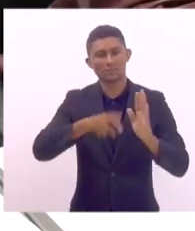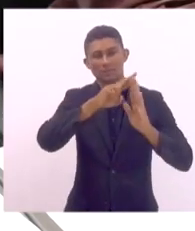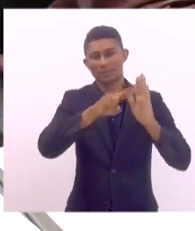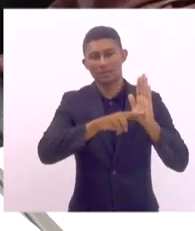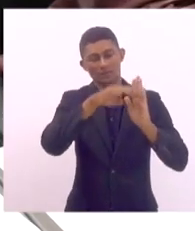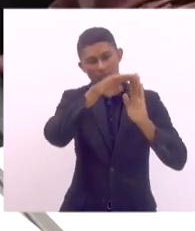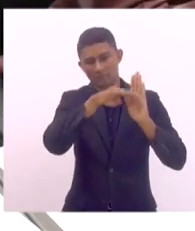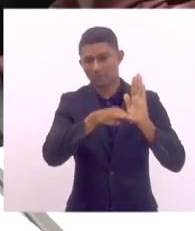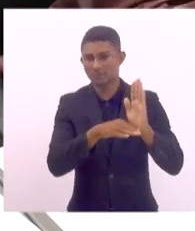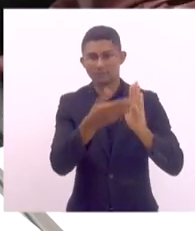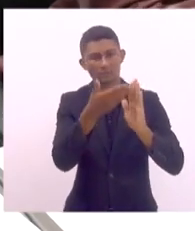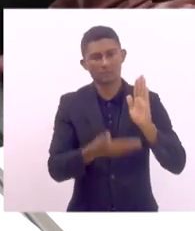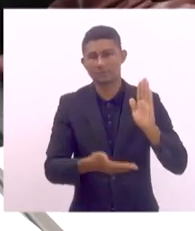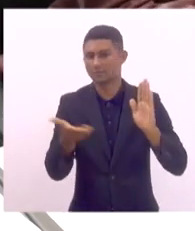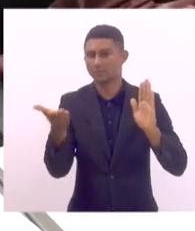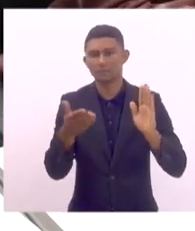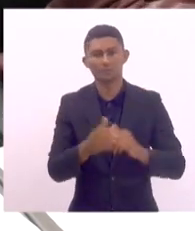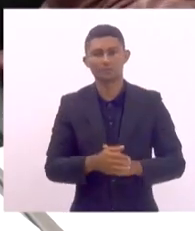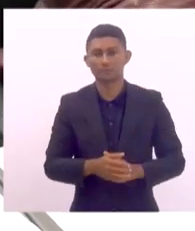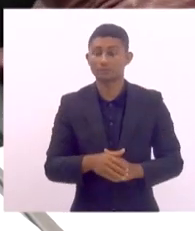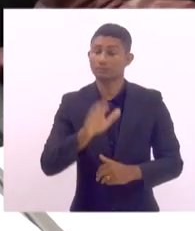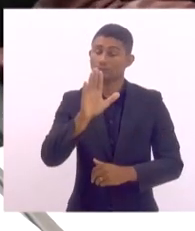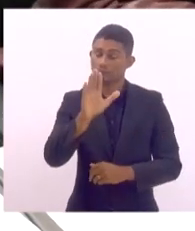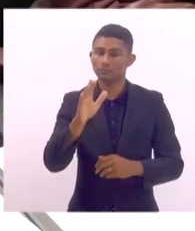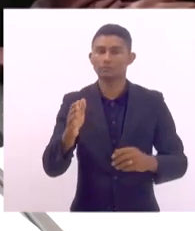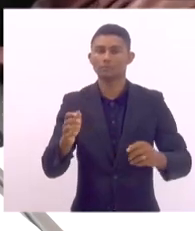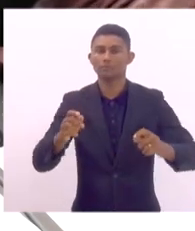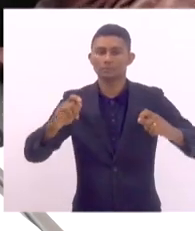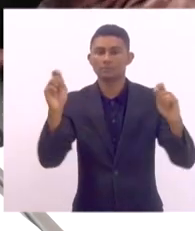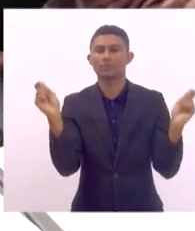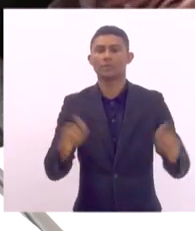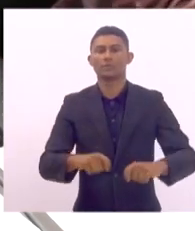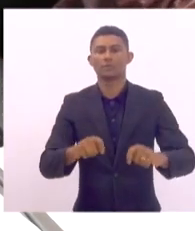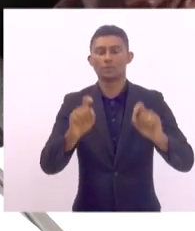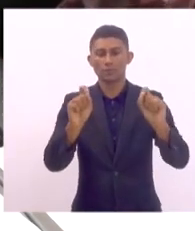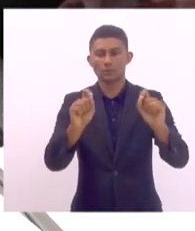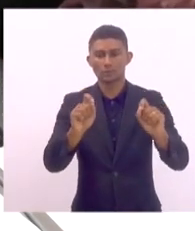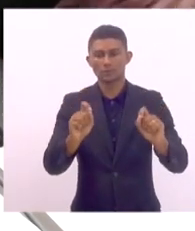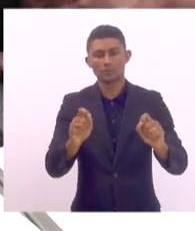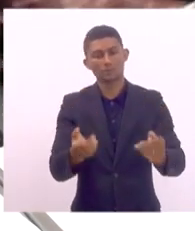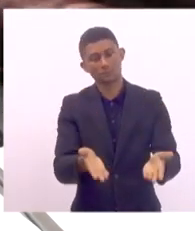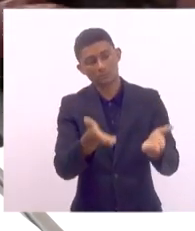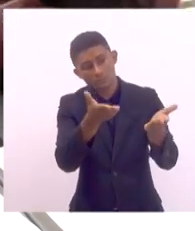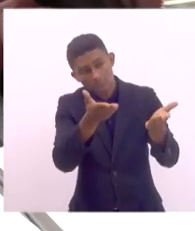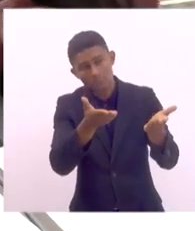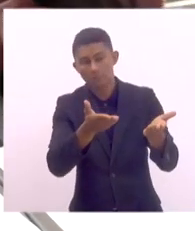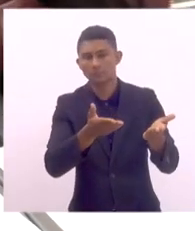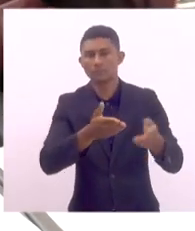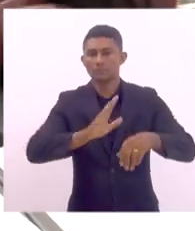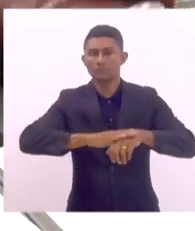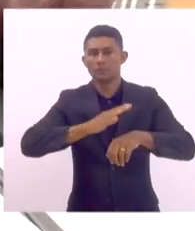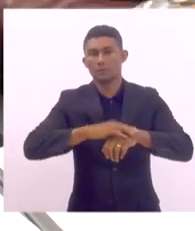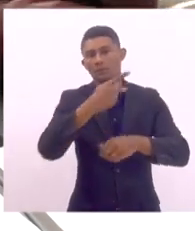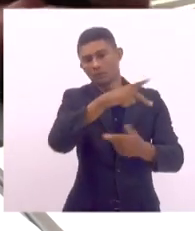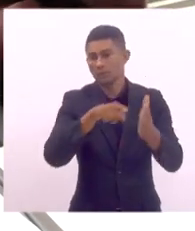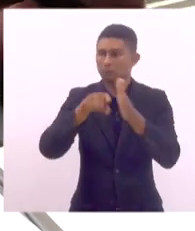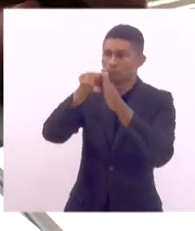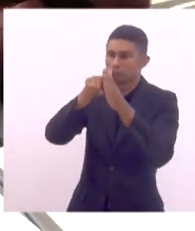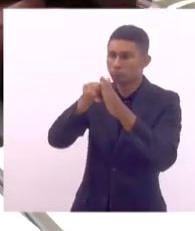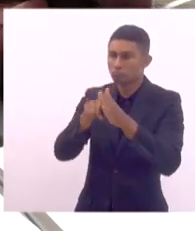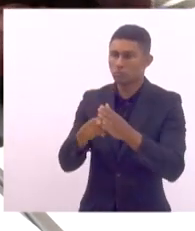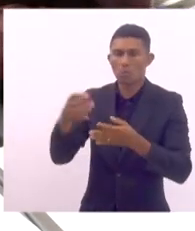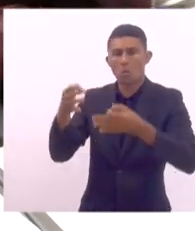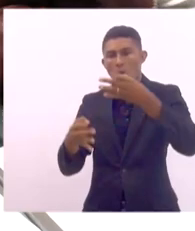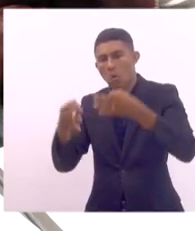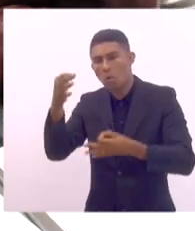jogo. Não, mas é que você tem condições de você mesmo fazer a sua análise jurídica, porque